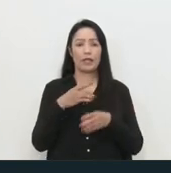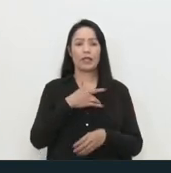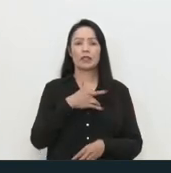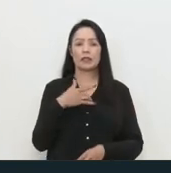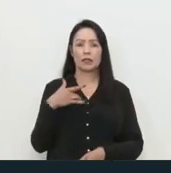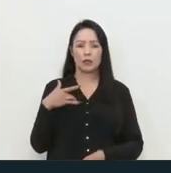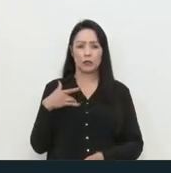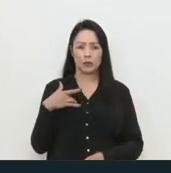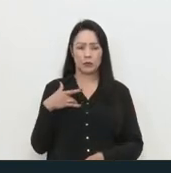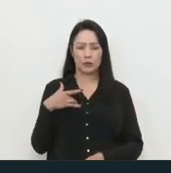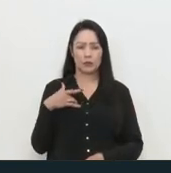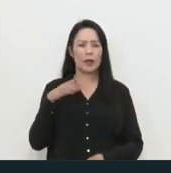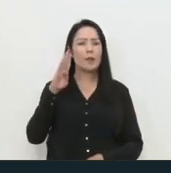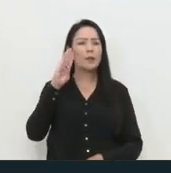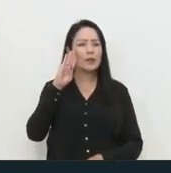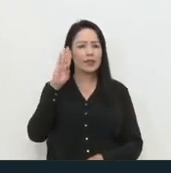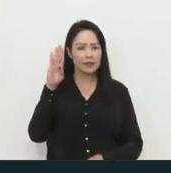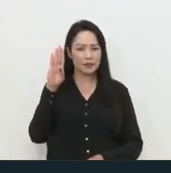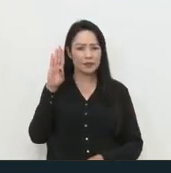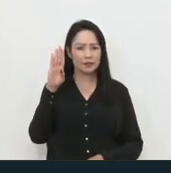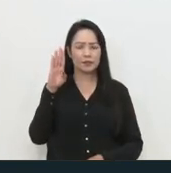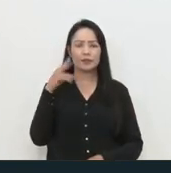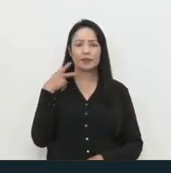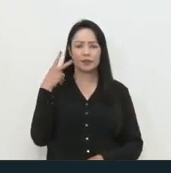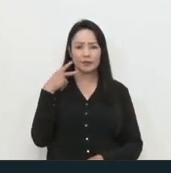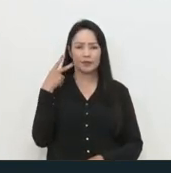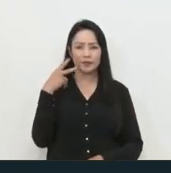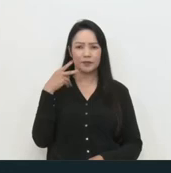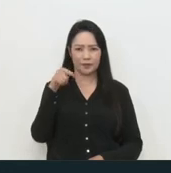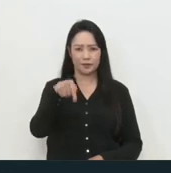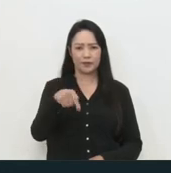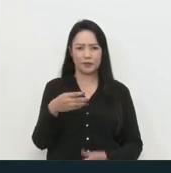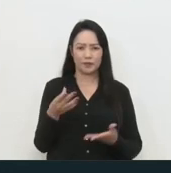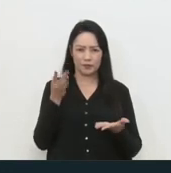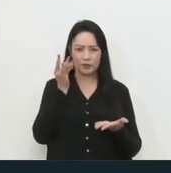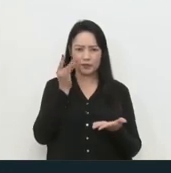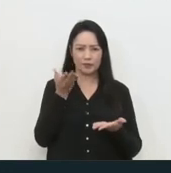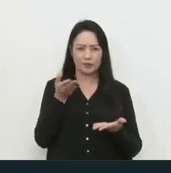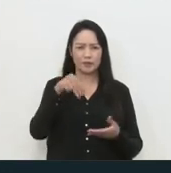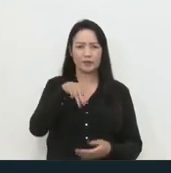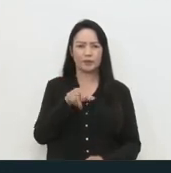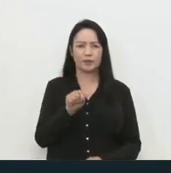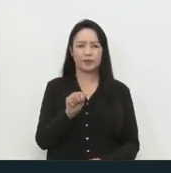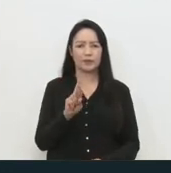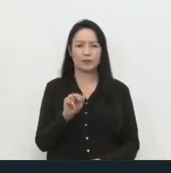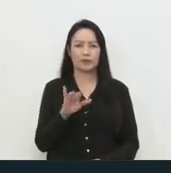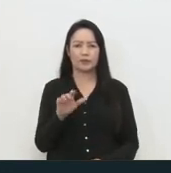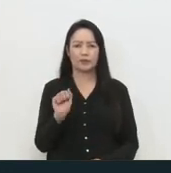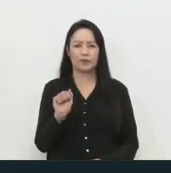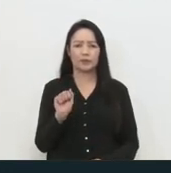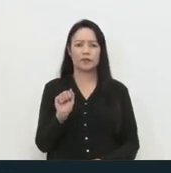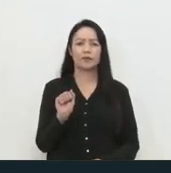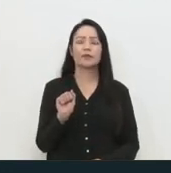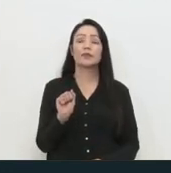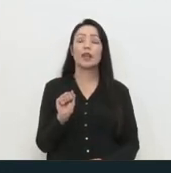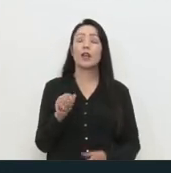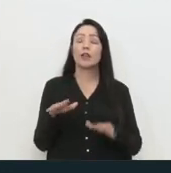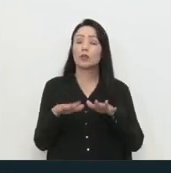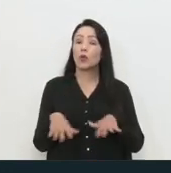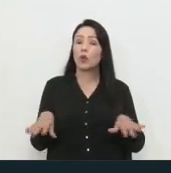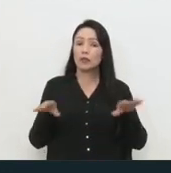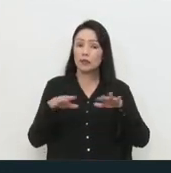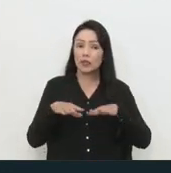e principalmente para vereadora que está aqui Márcia nós precisamos de fazer